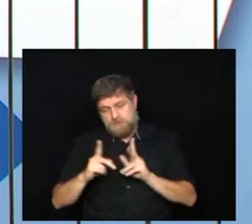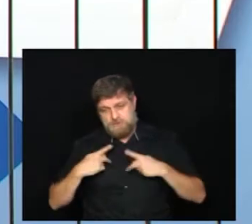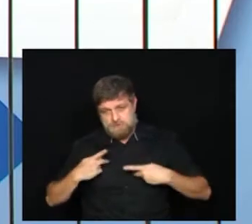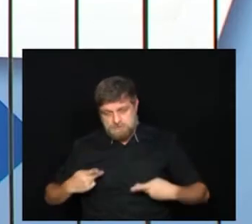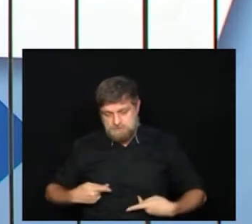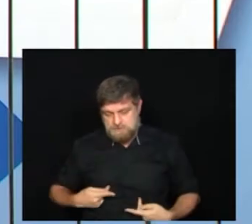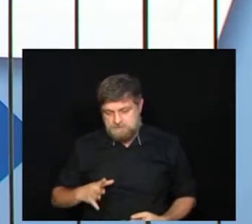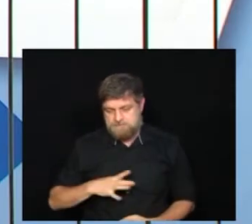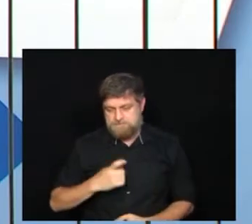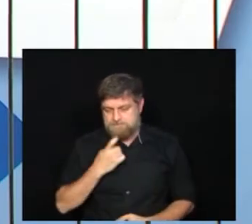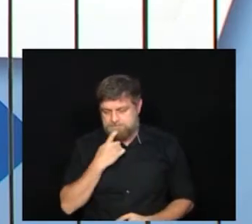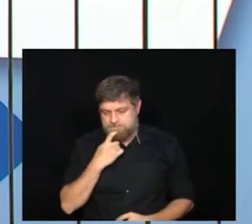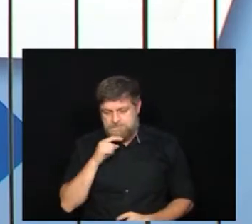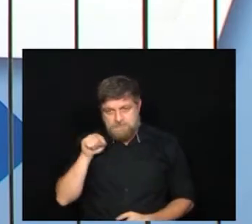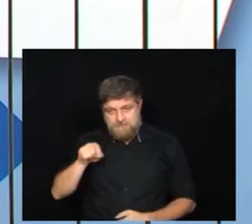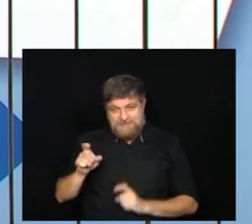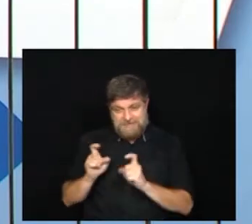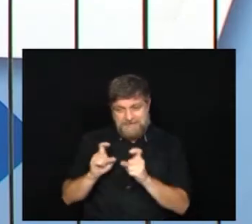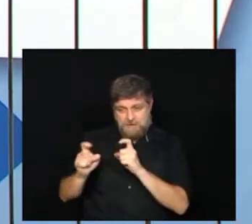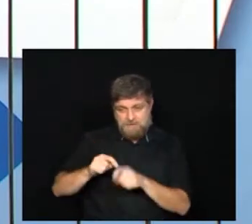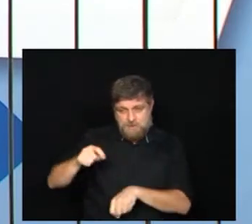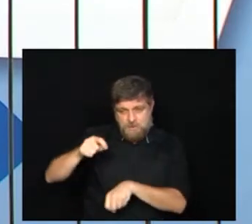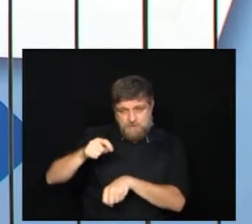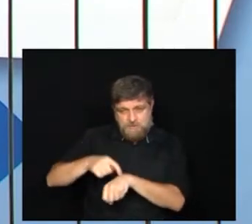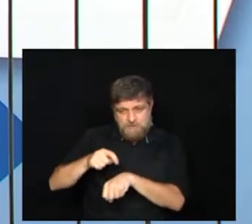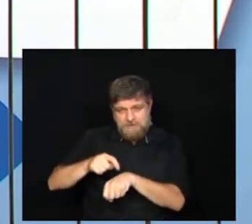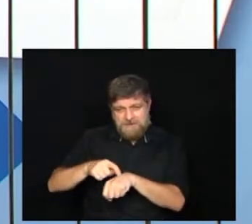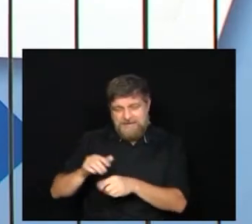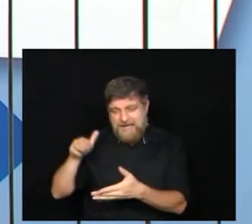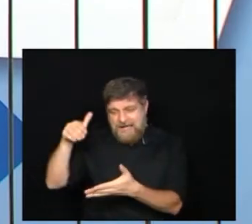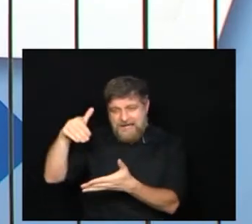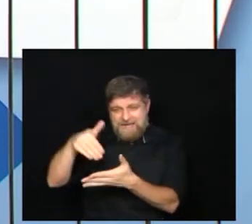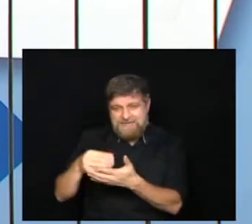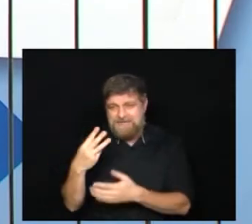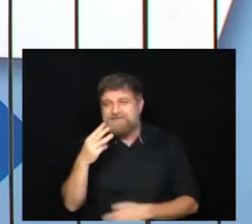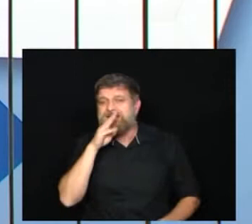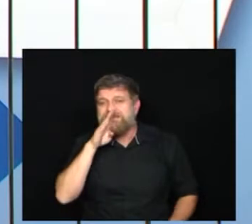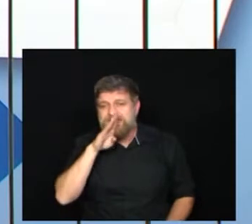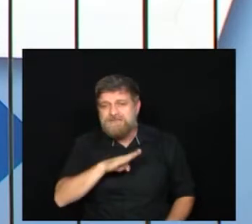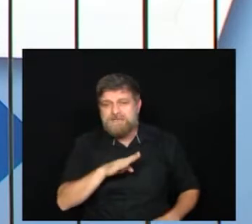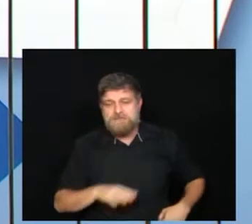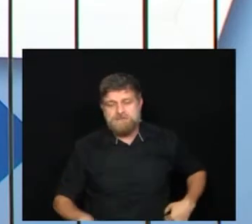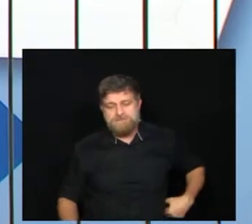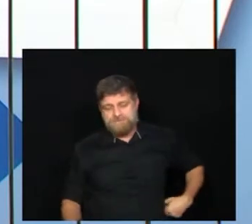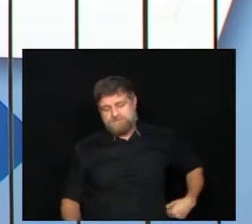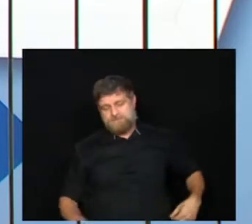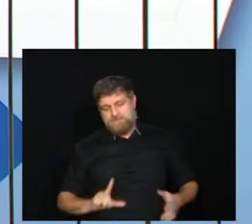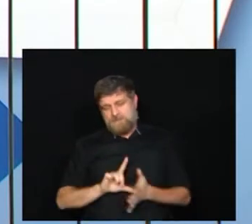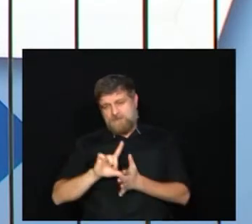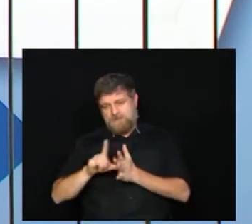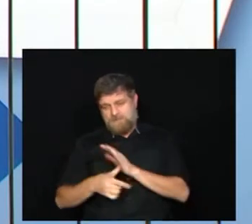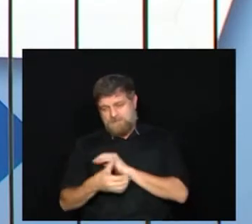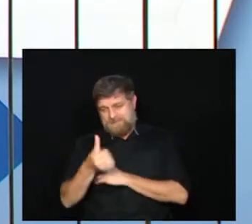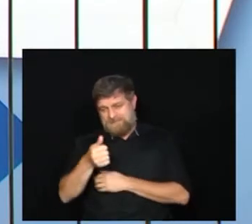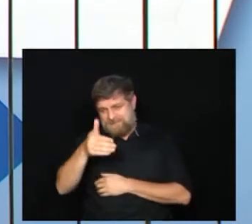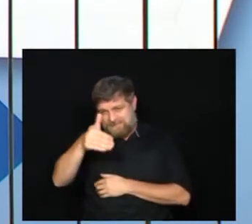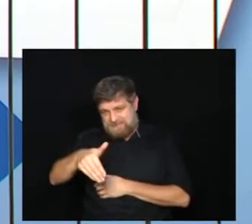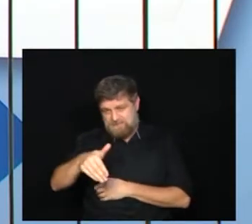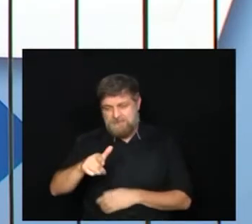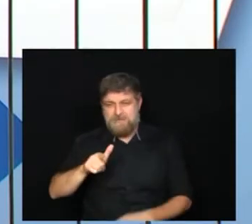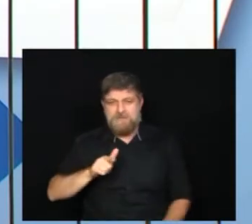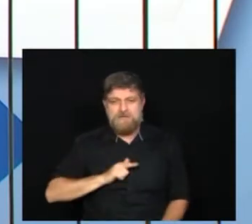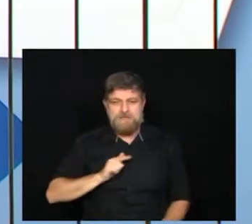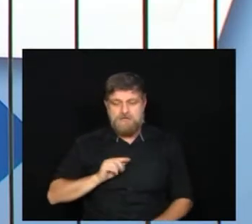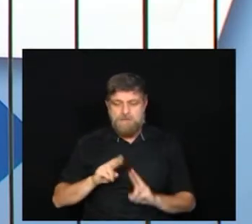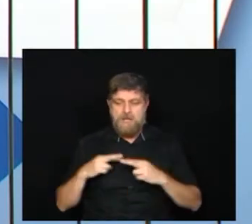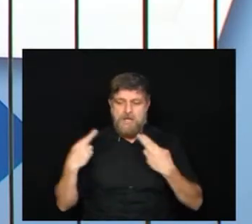para Campinas. Essa reunião está prevista para ir até 15h. E depois, às 6h30, nós temos